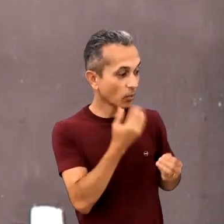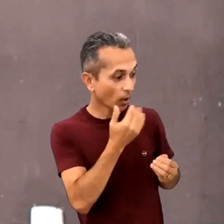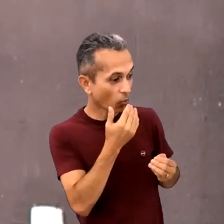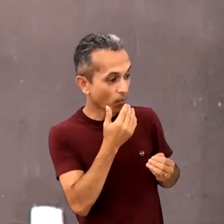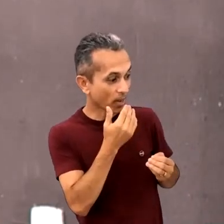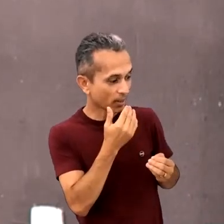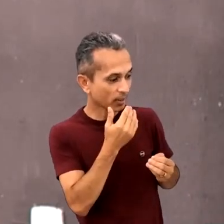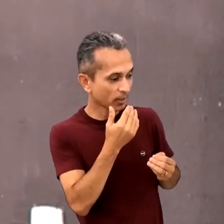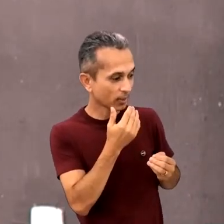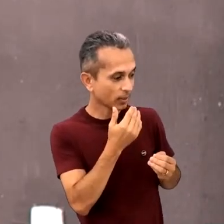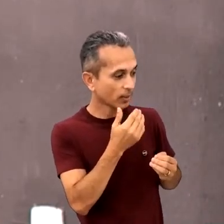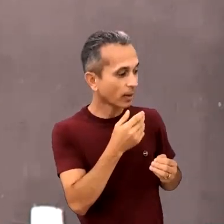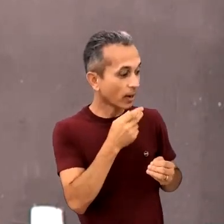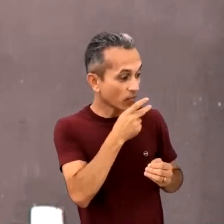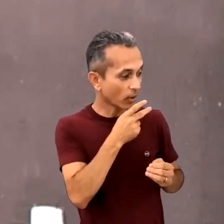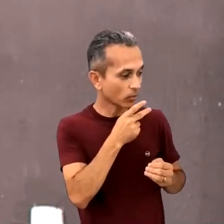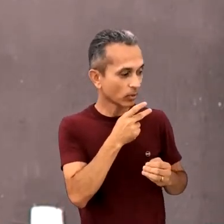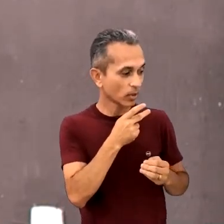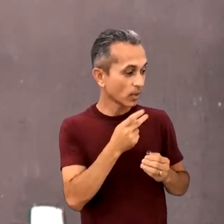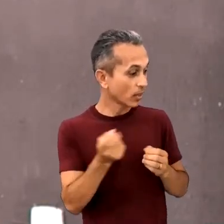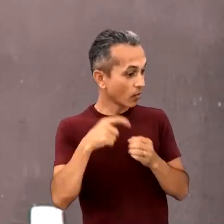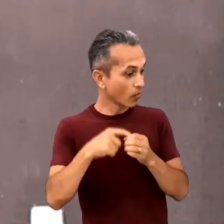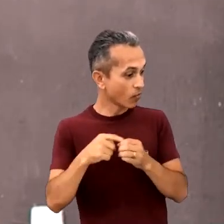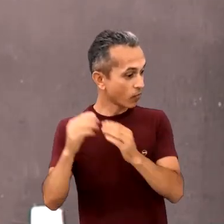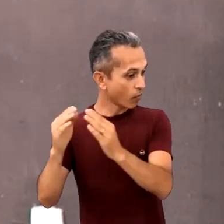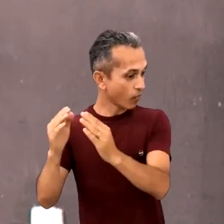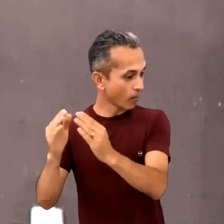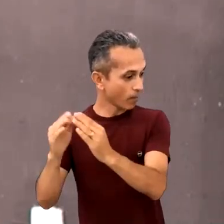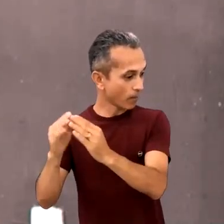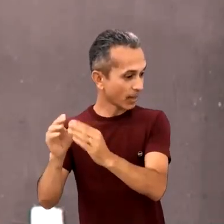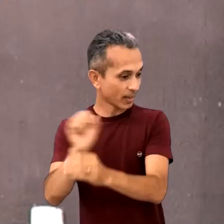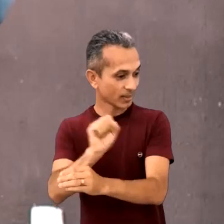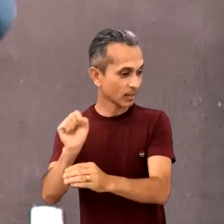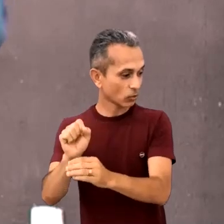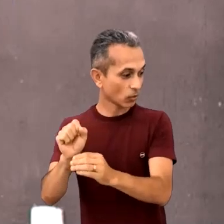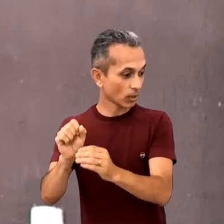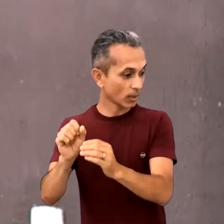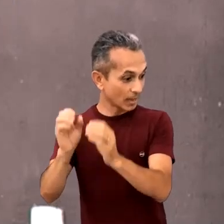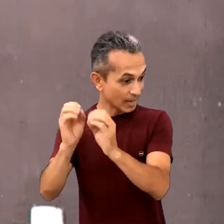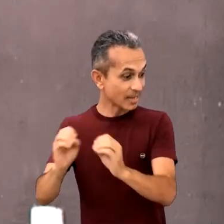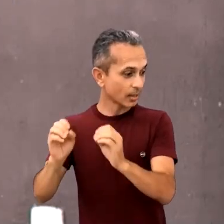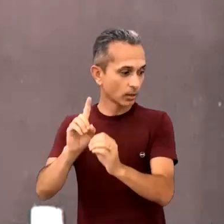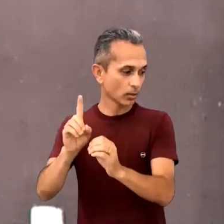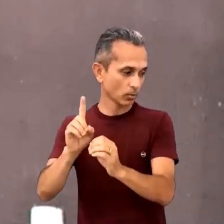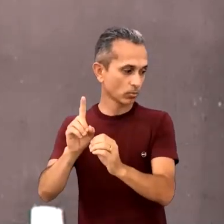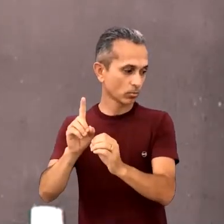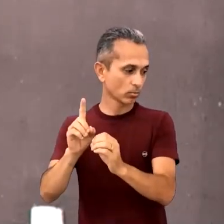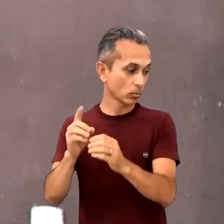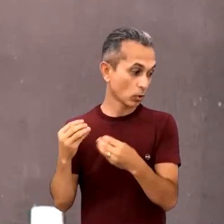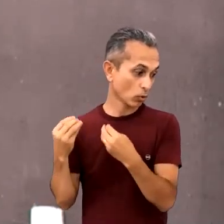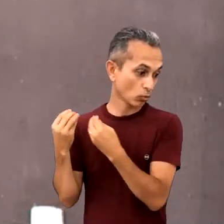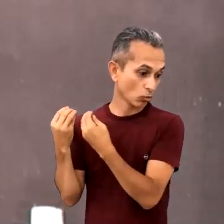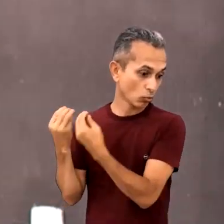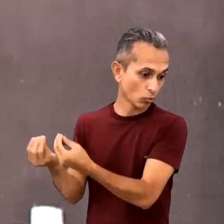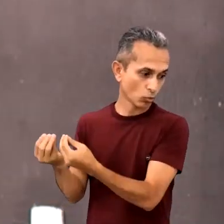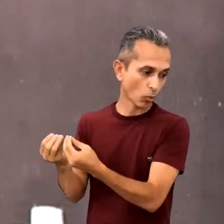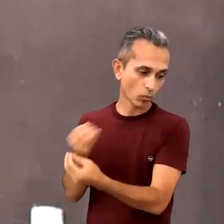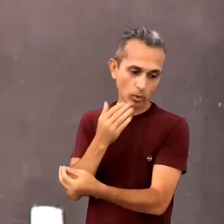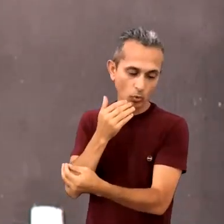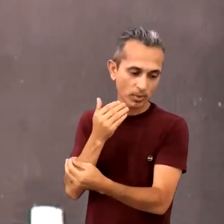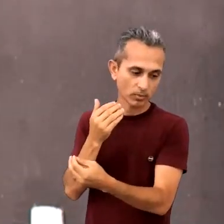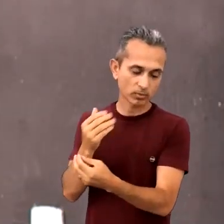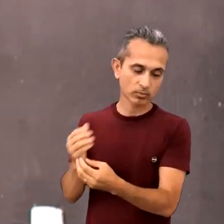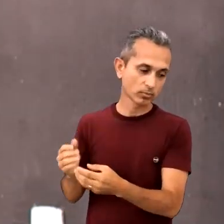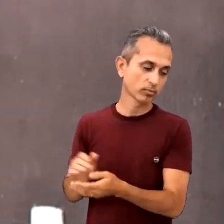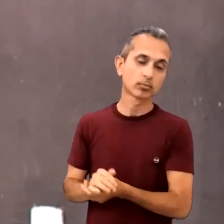não volte para sua sogra sem nada. Então Noemi disse, aí a frase de Noemi aqui foi entusiasmada: espere, minha